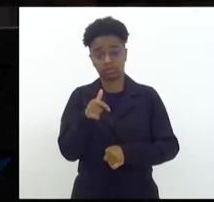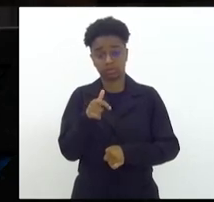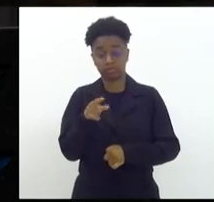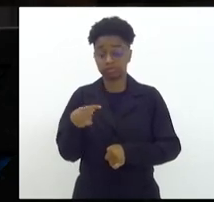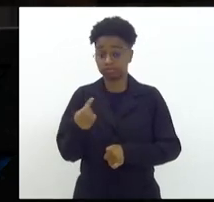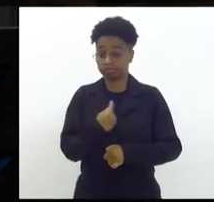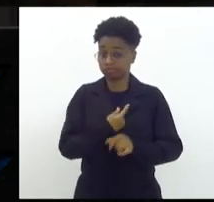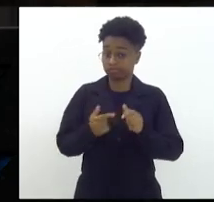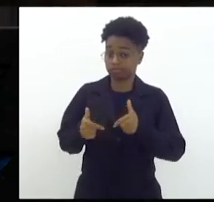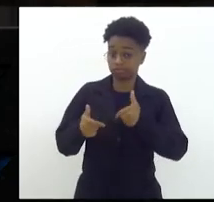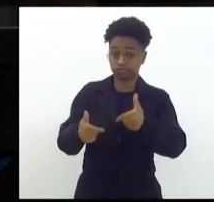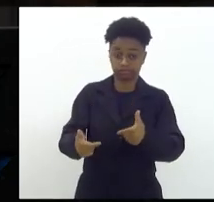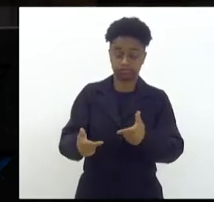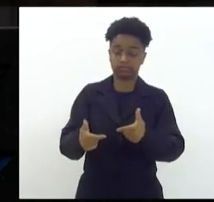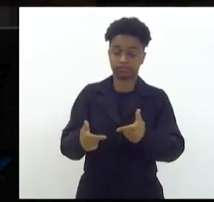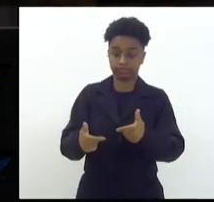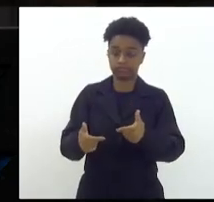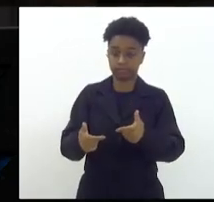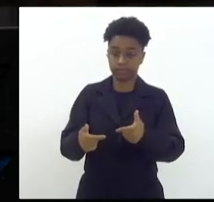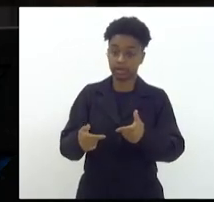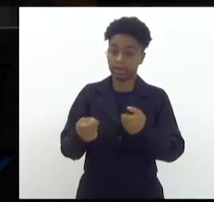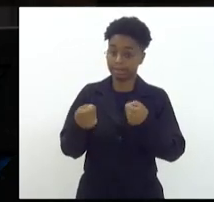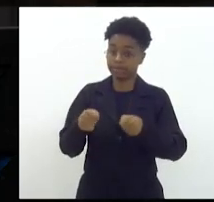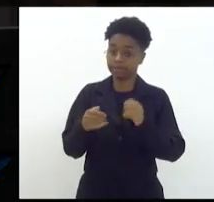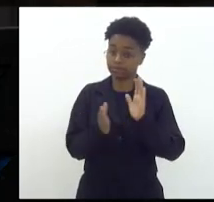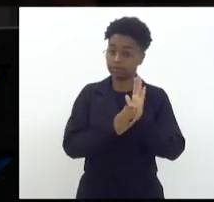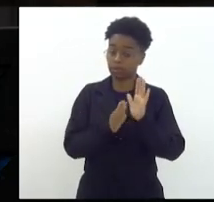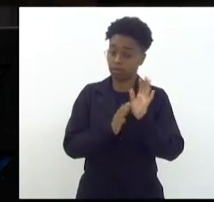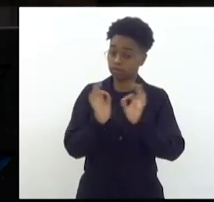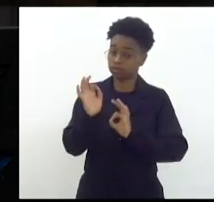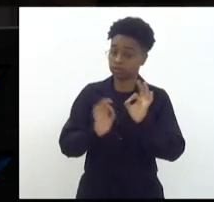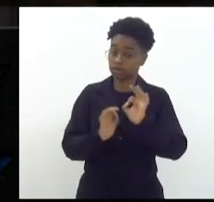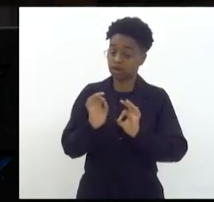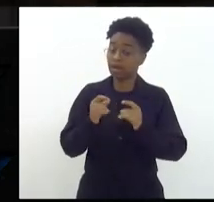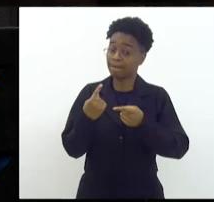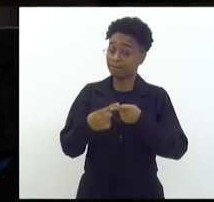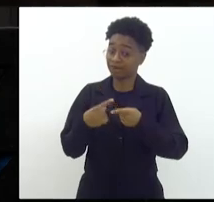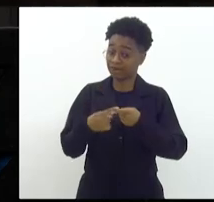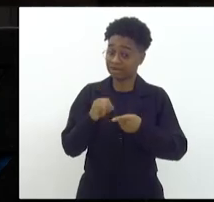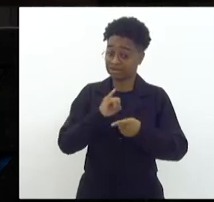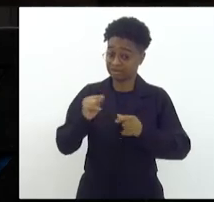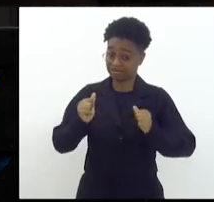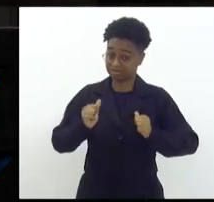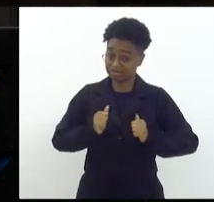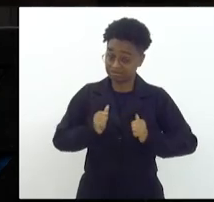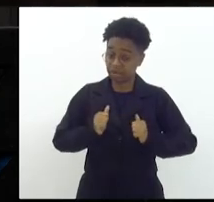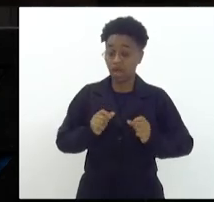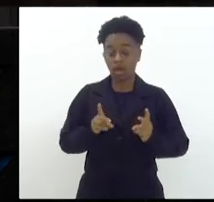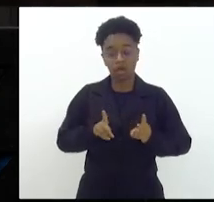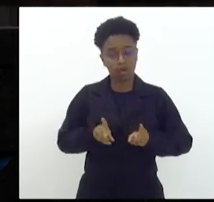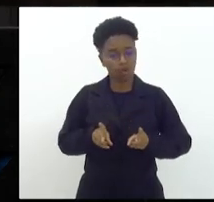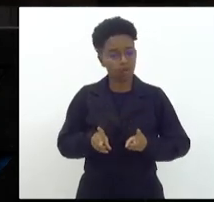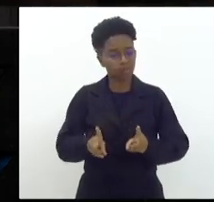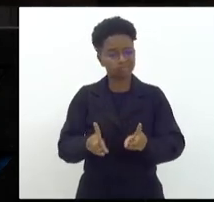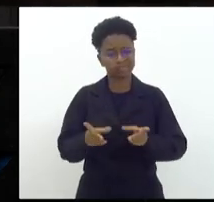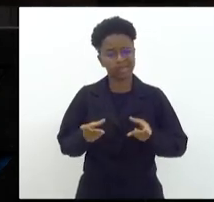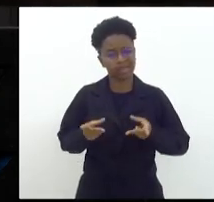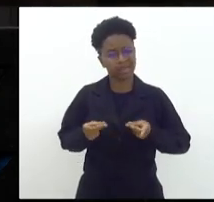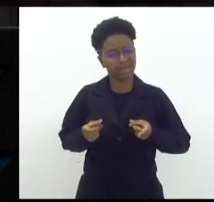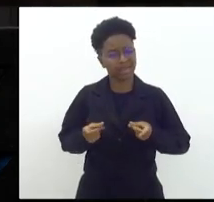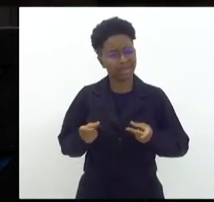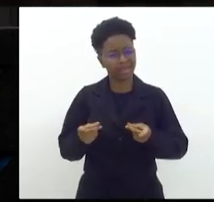mexer Nessa proposta porque senão nós vamos continuar nesse